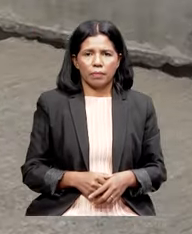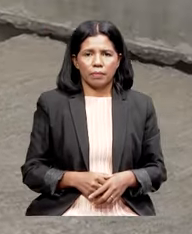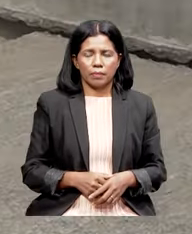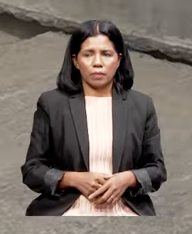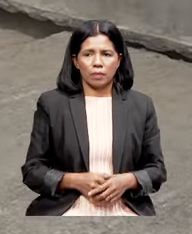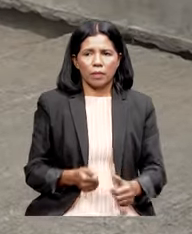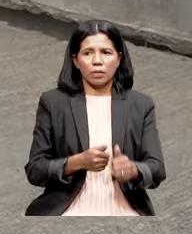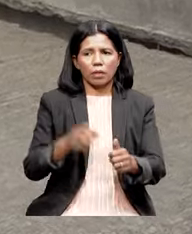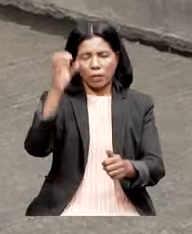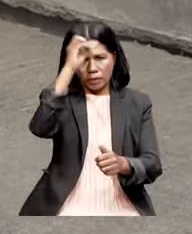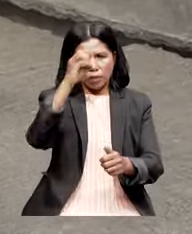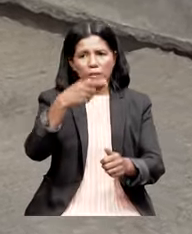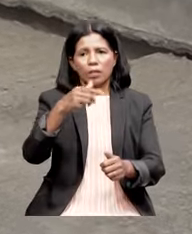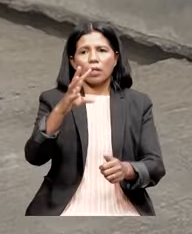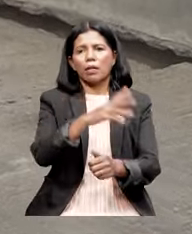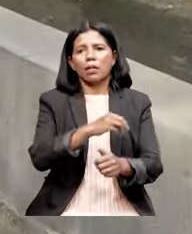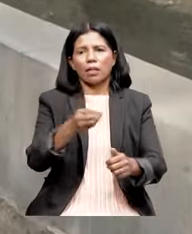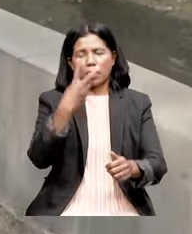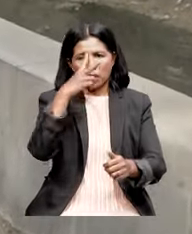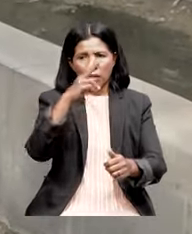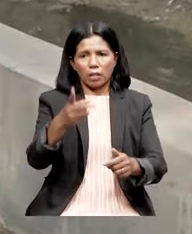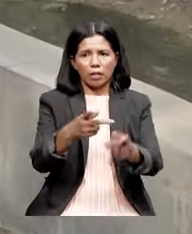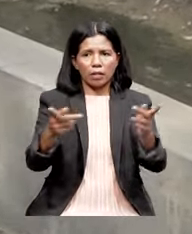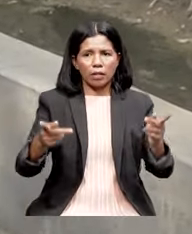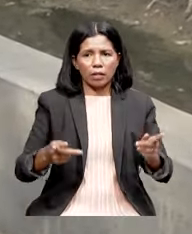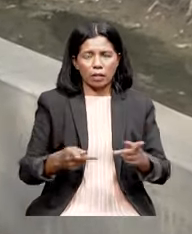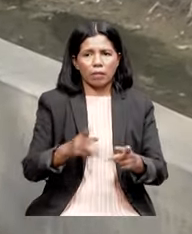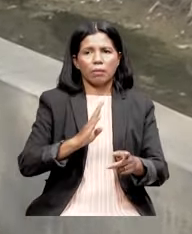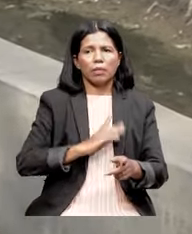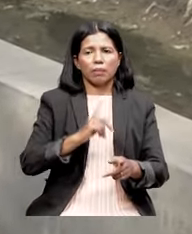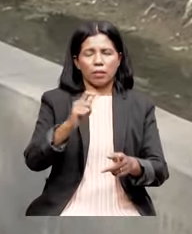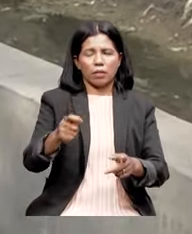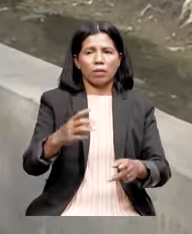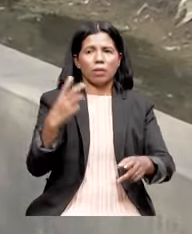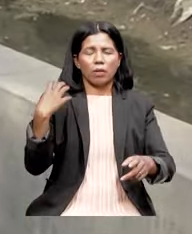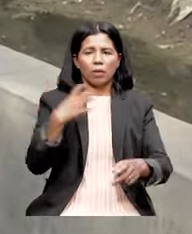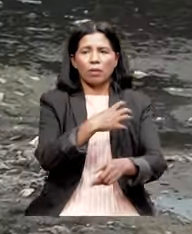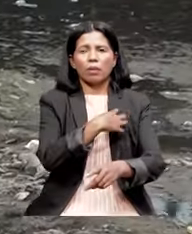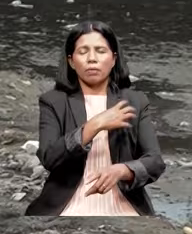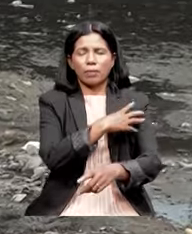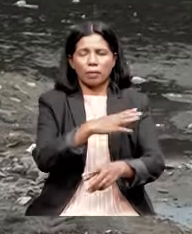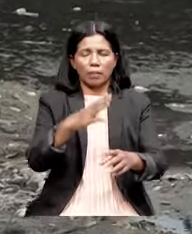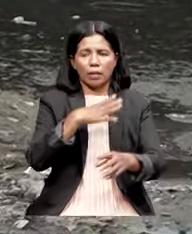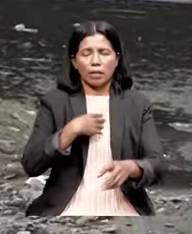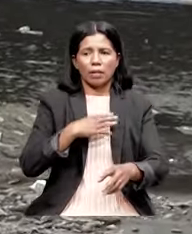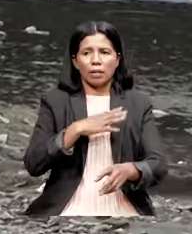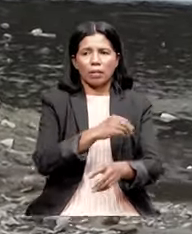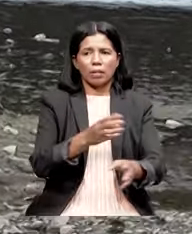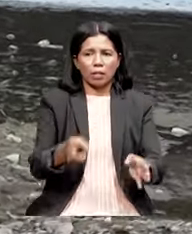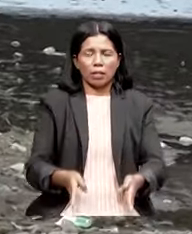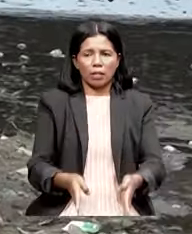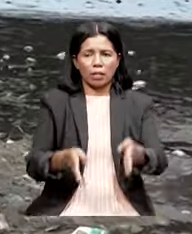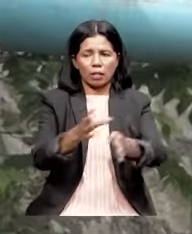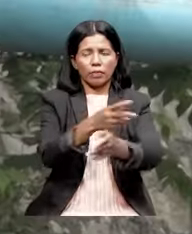Tuir observação de amanhã terça né, além de trotuar e área bairro PT, basic palácio presidencial Mota Ibun, barreira na Satan Mota e